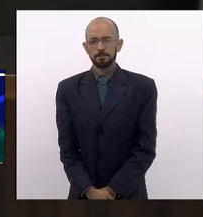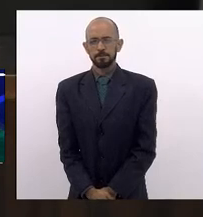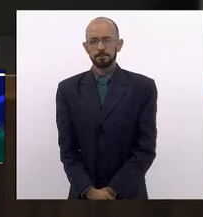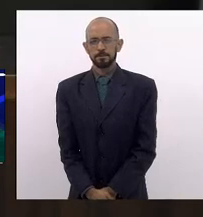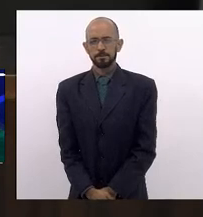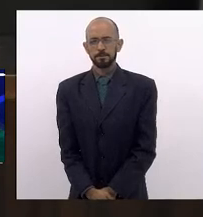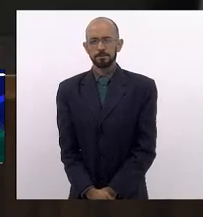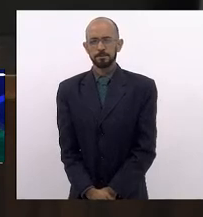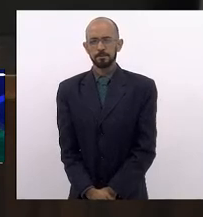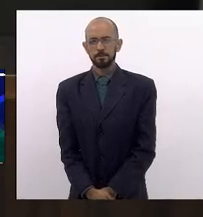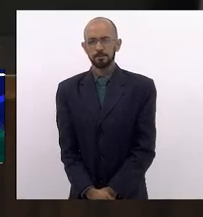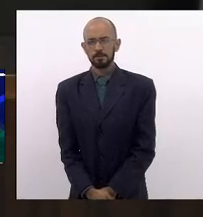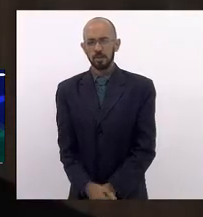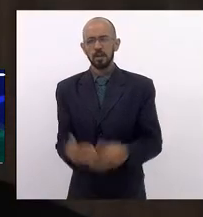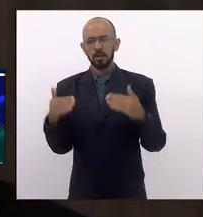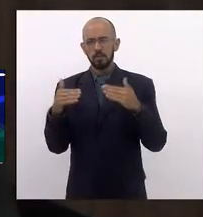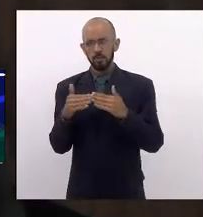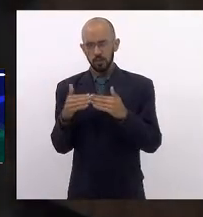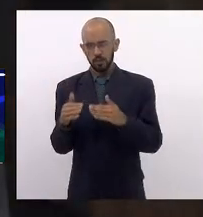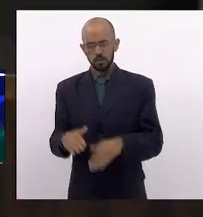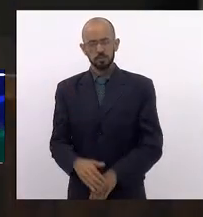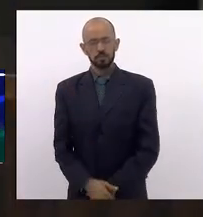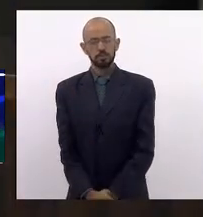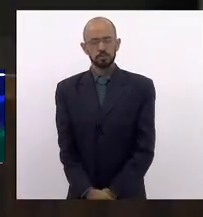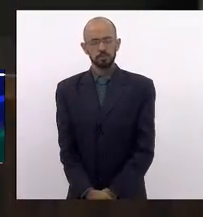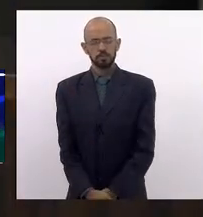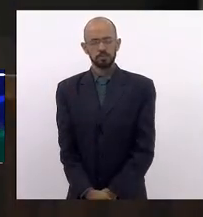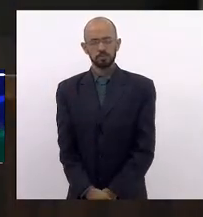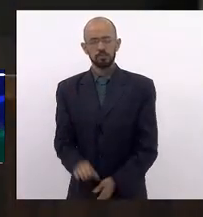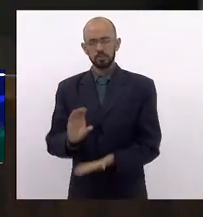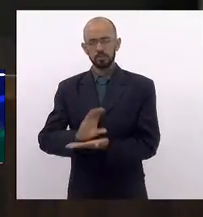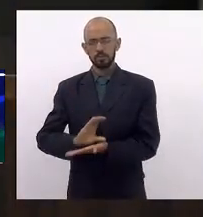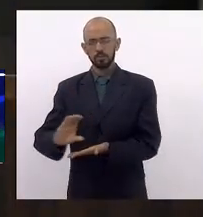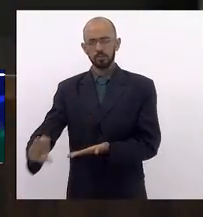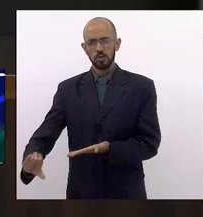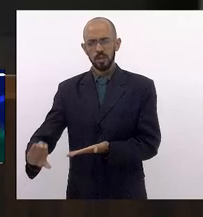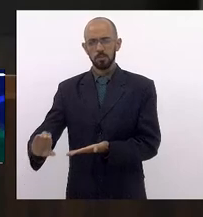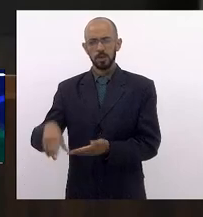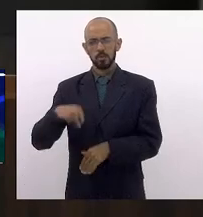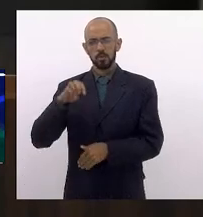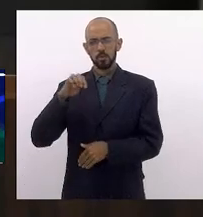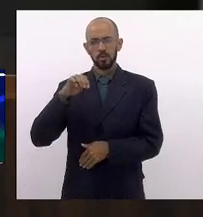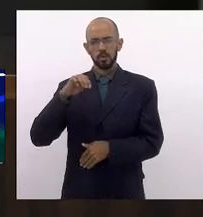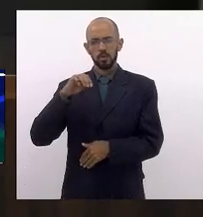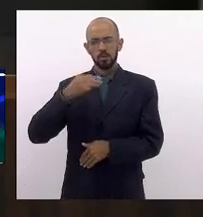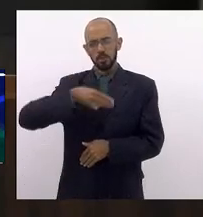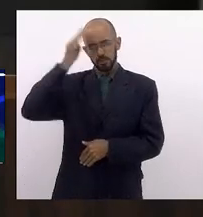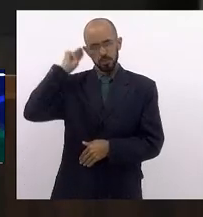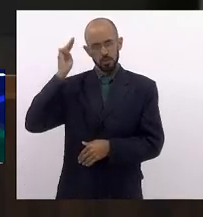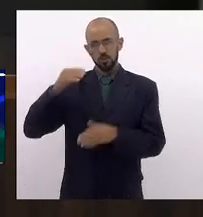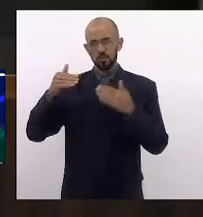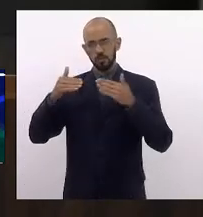o parecer favorável da comissão de orçamento Deputado Márcio Pacheco favorável